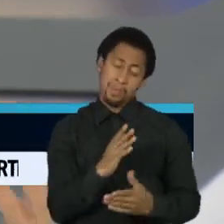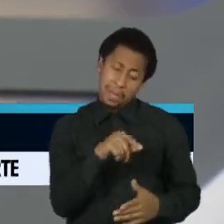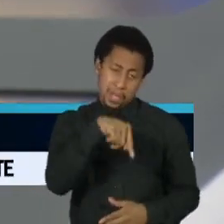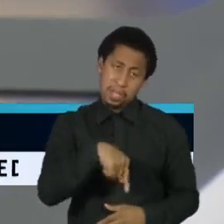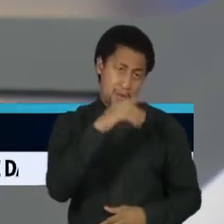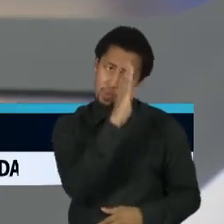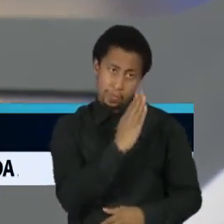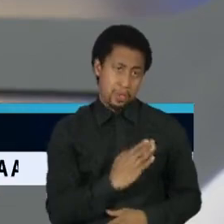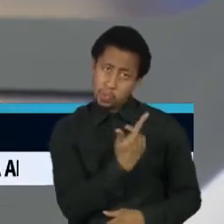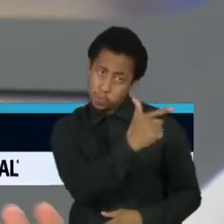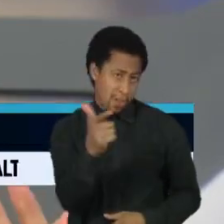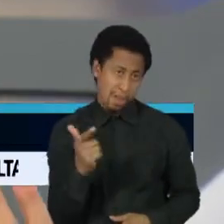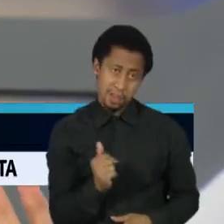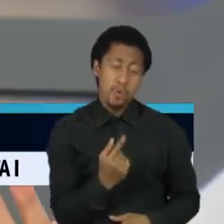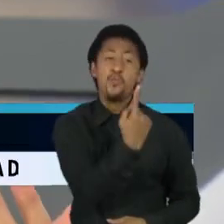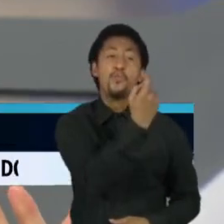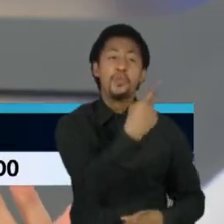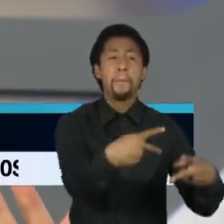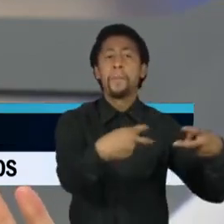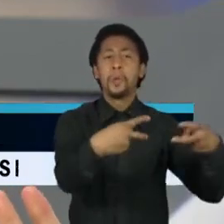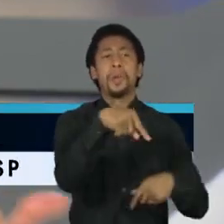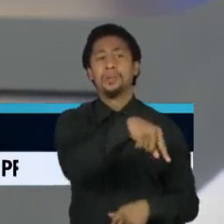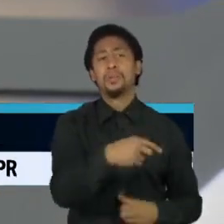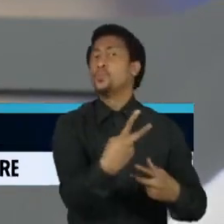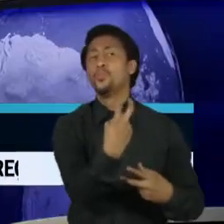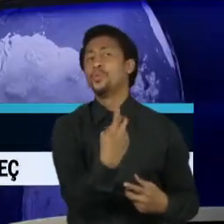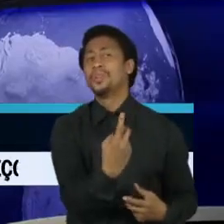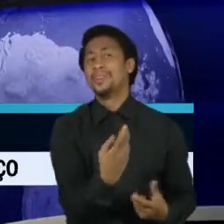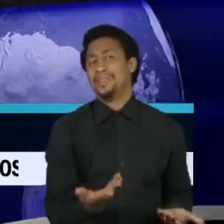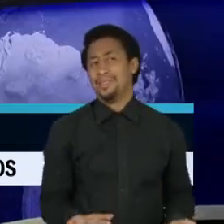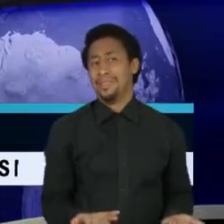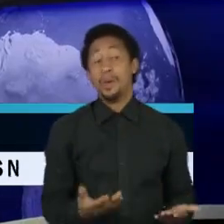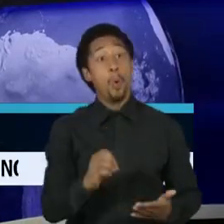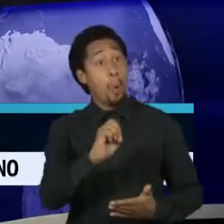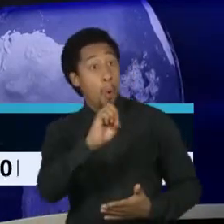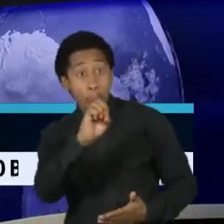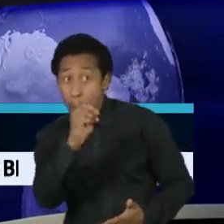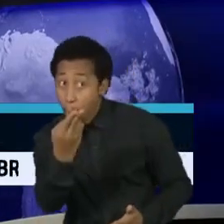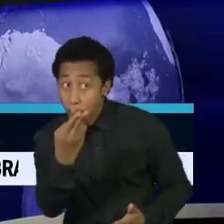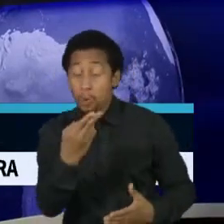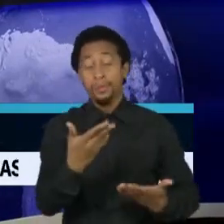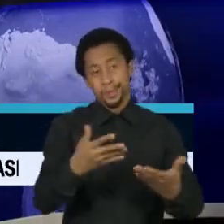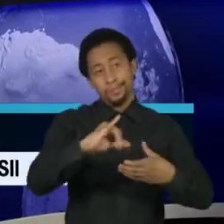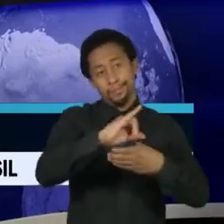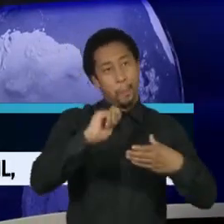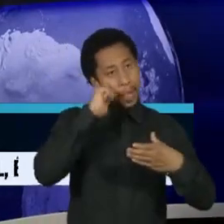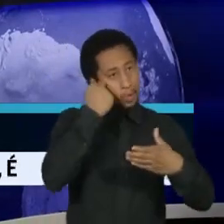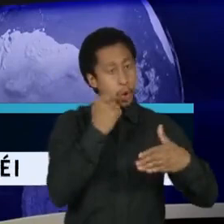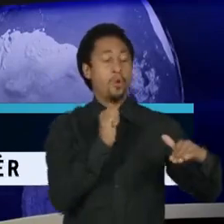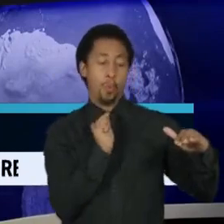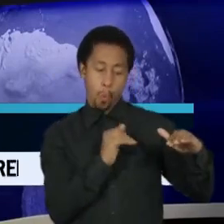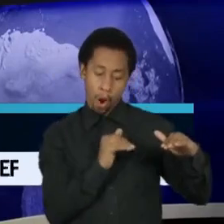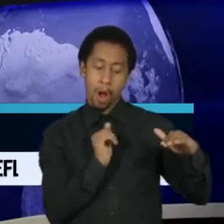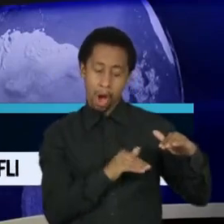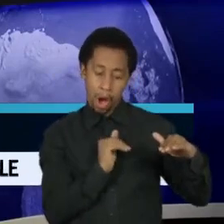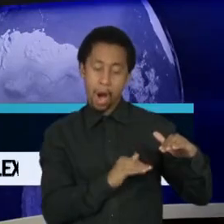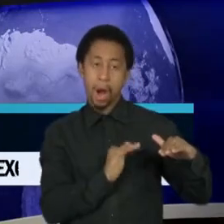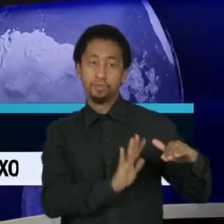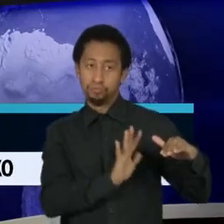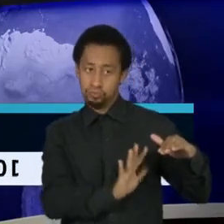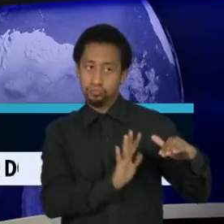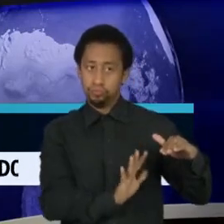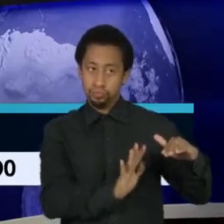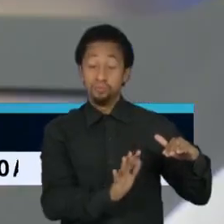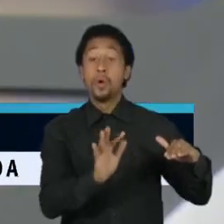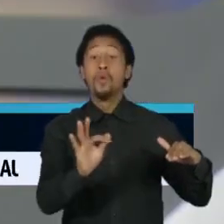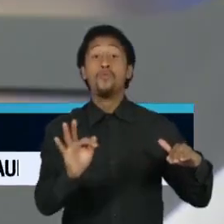política de estoque e algum fundo de controle de preço no longo prazo. Mas, para isso, o orçamento precisa ter uma disponibilidade. É